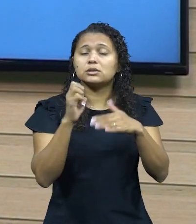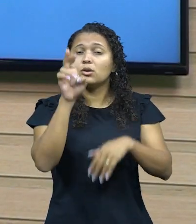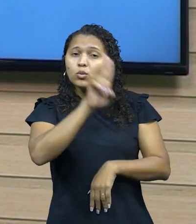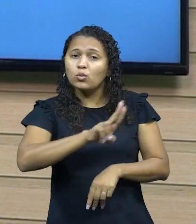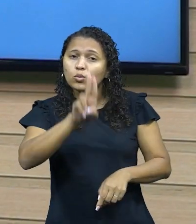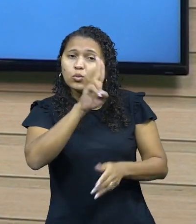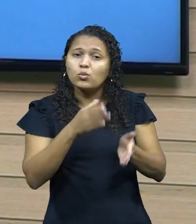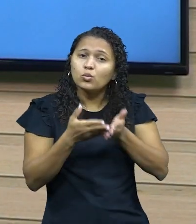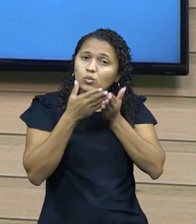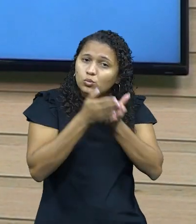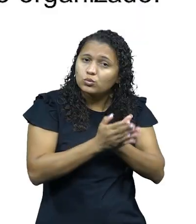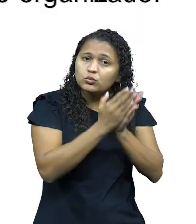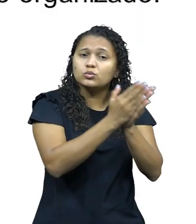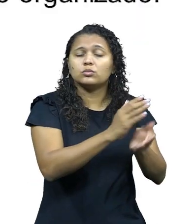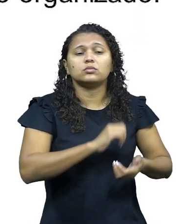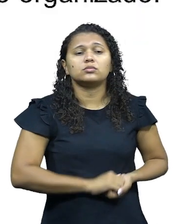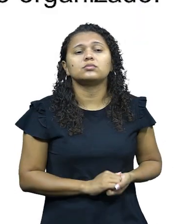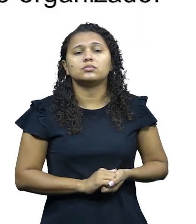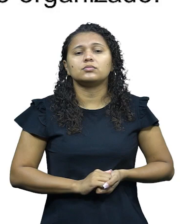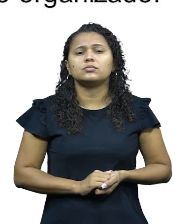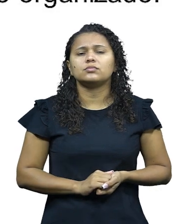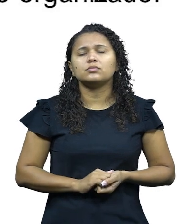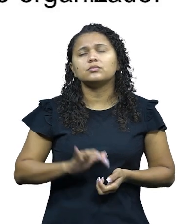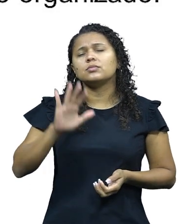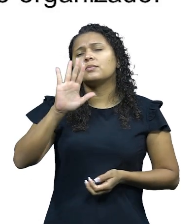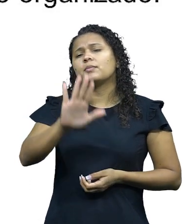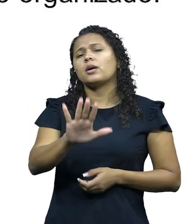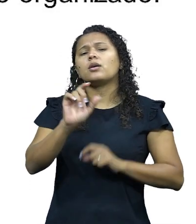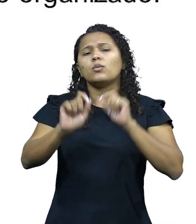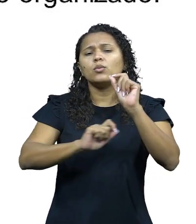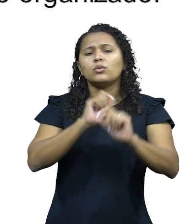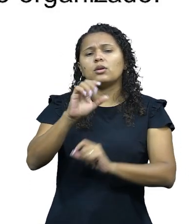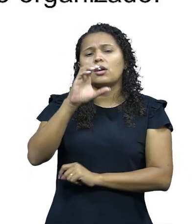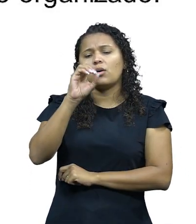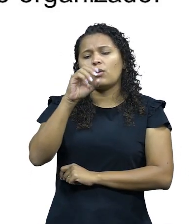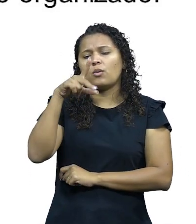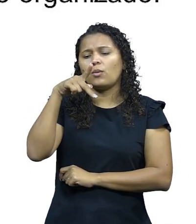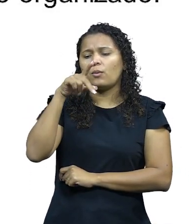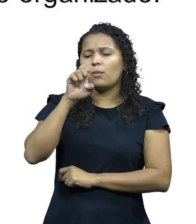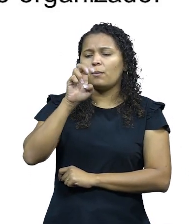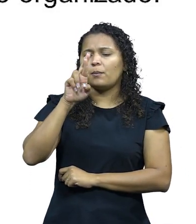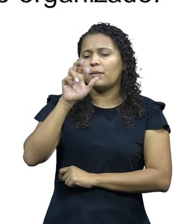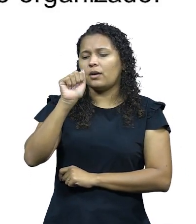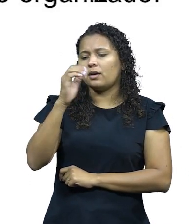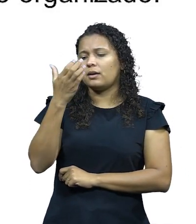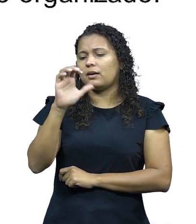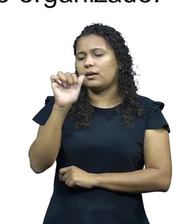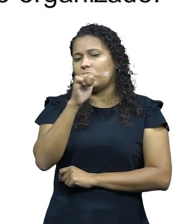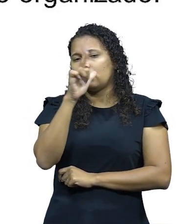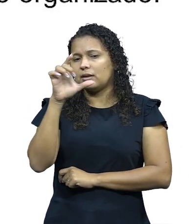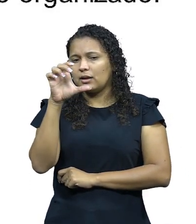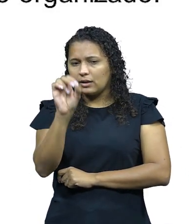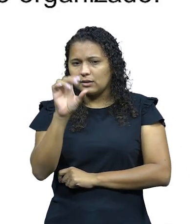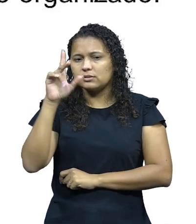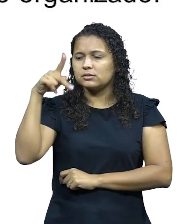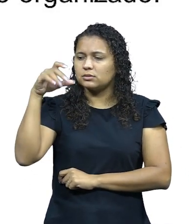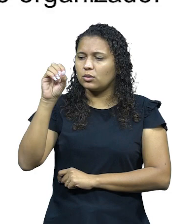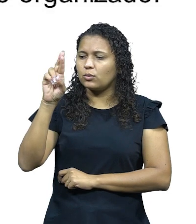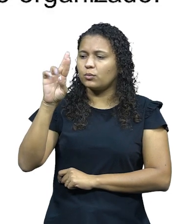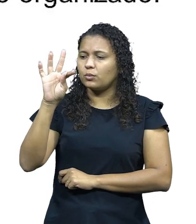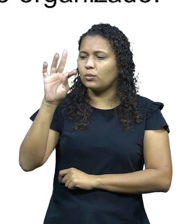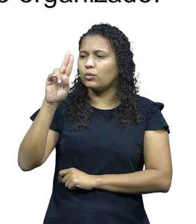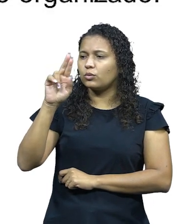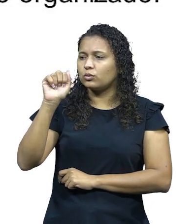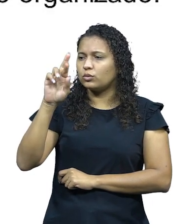atividades portuárias, tá? O que é uma operação portuária nesse caso? Uma operação portuária é